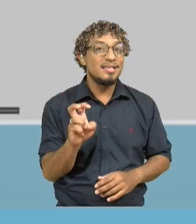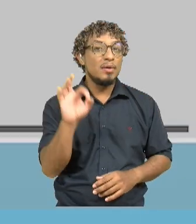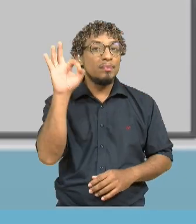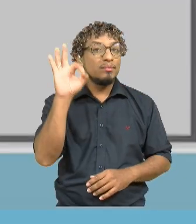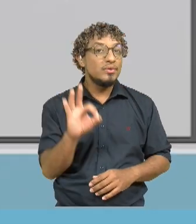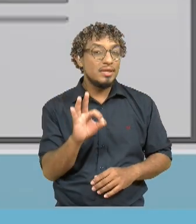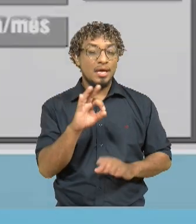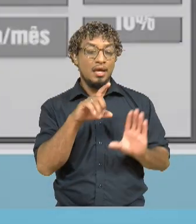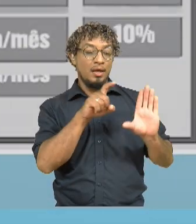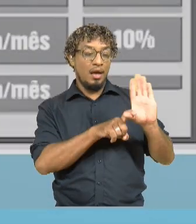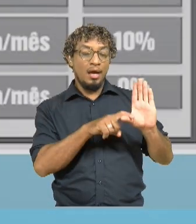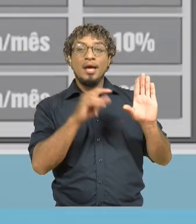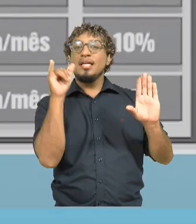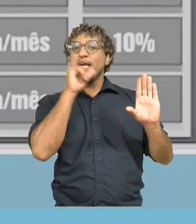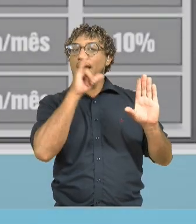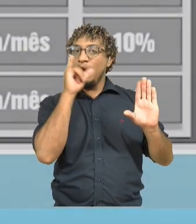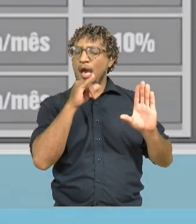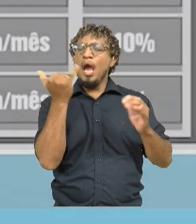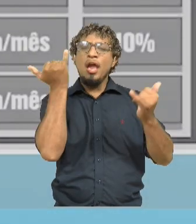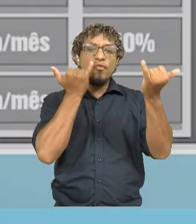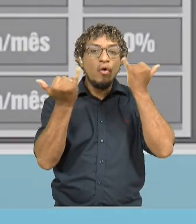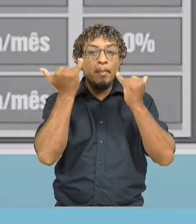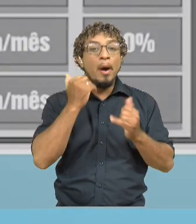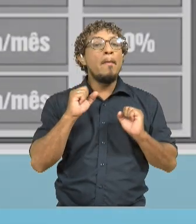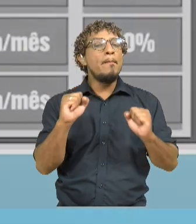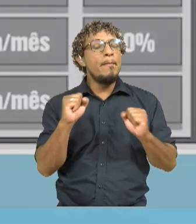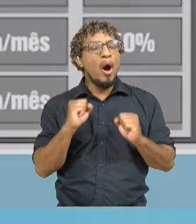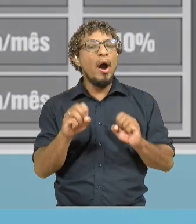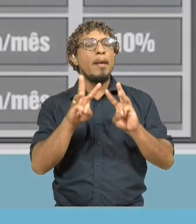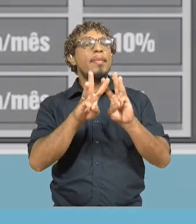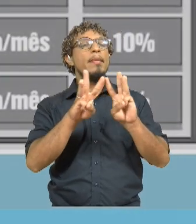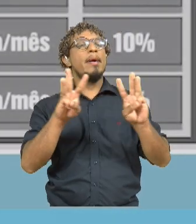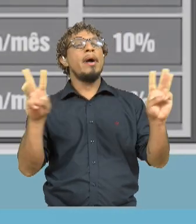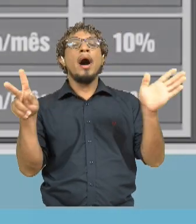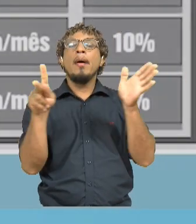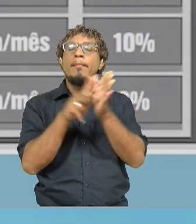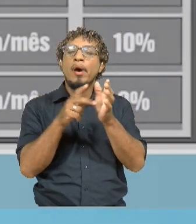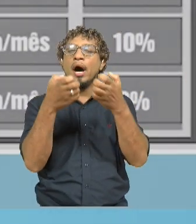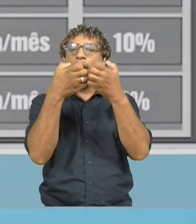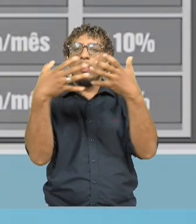65% na conta de luz. Mais informações no site da Equatorial Maranhão.